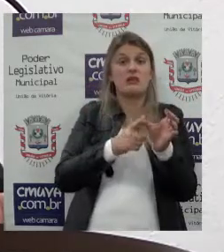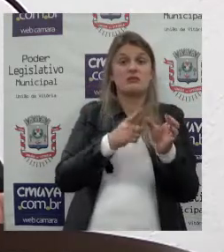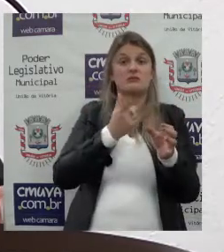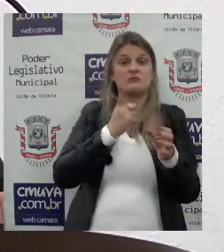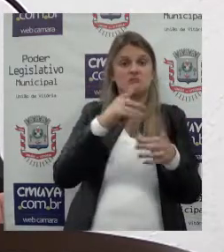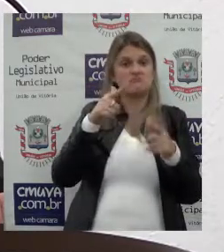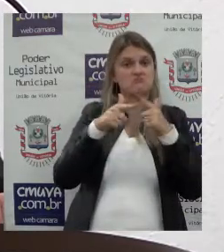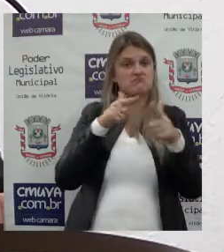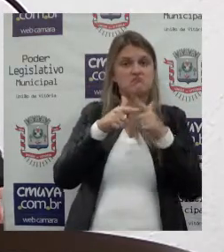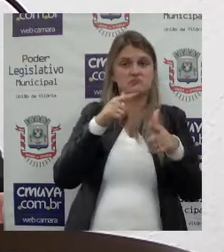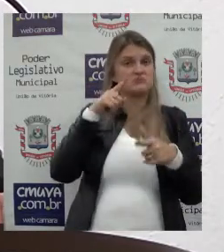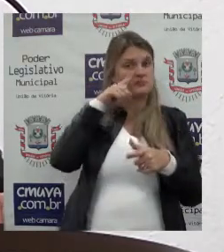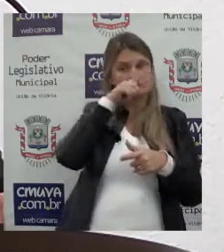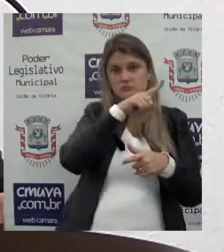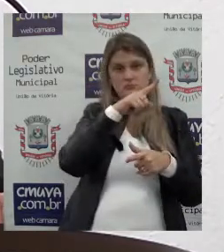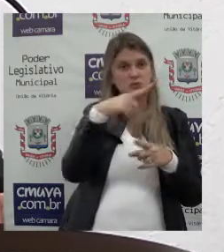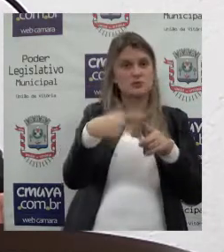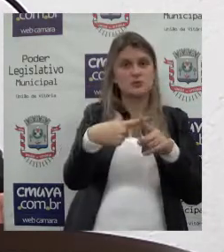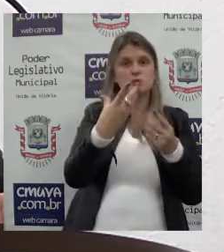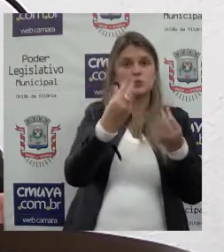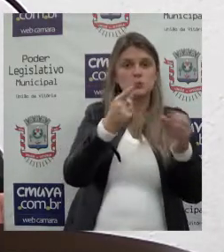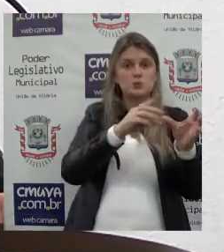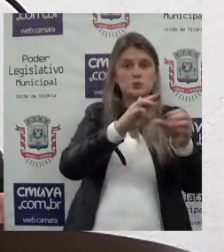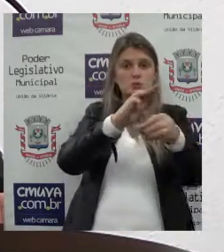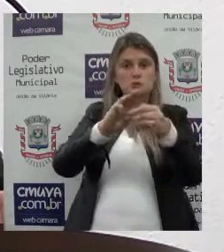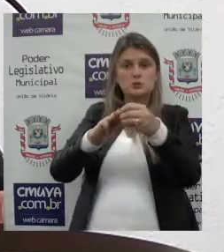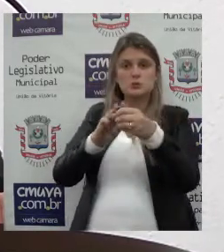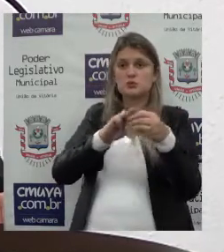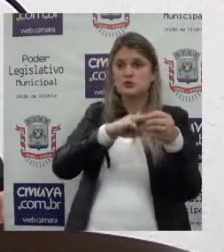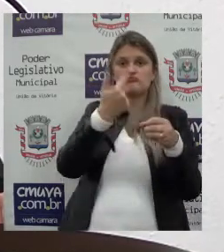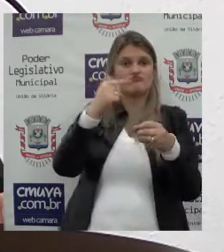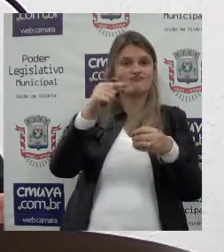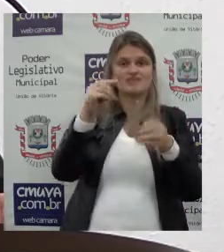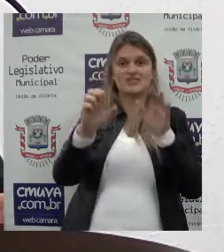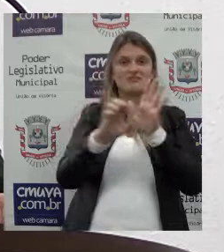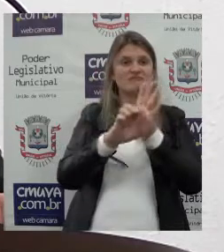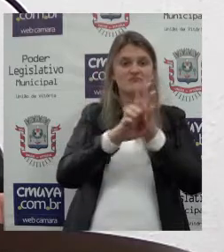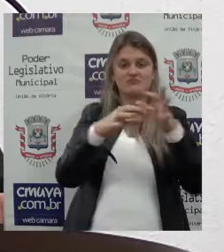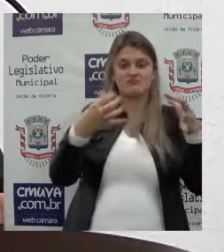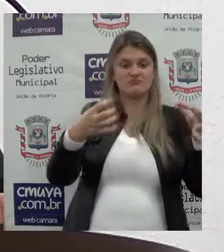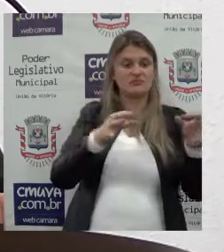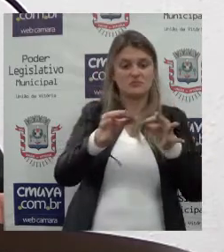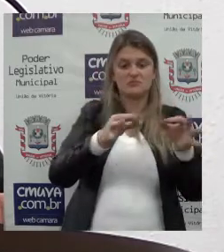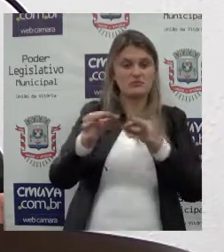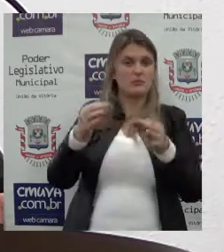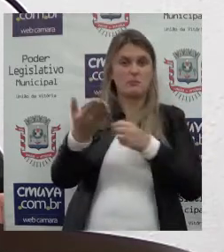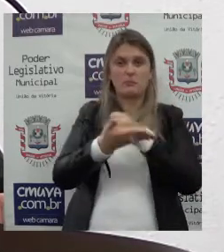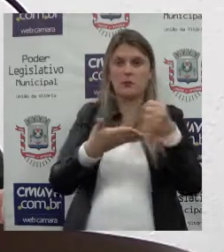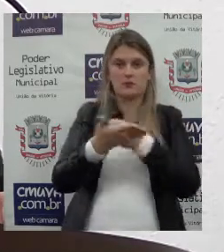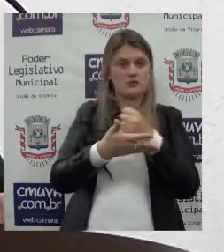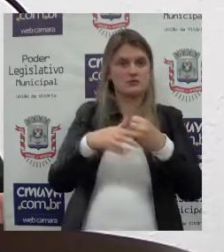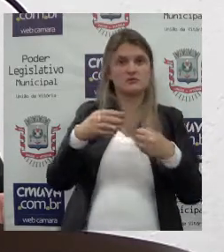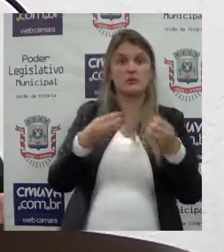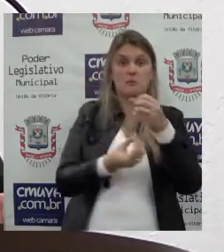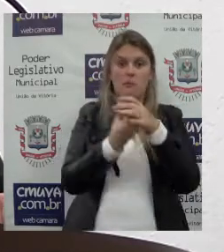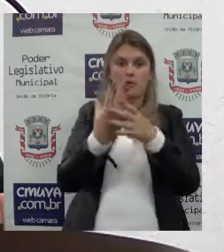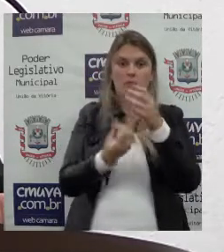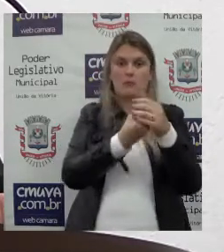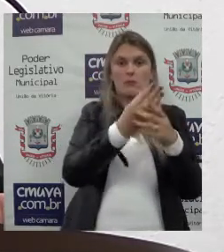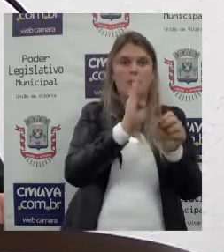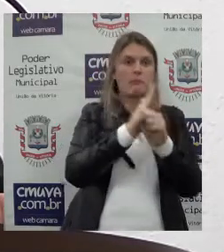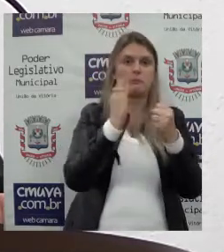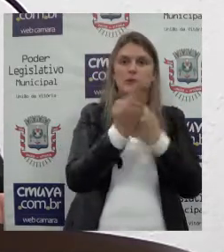pequenas cidades têm problemas seríssimos hoje. Criaram-se muitos municípios sem ter estrutura básica. Criaram-se muitos bairros